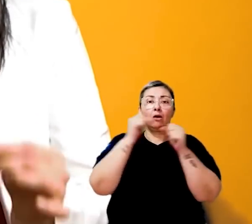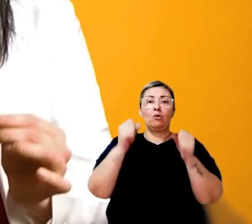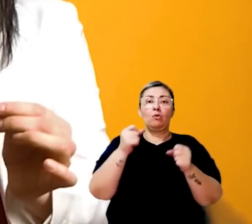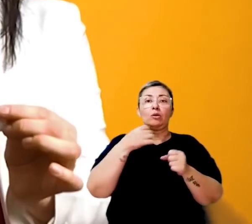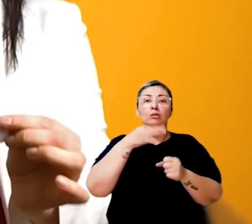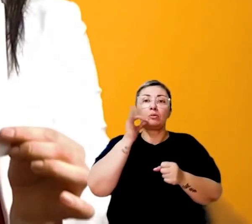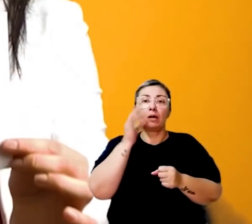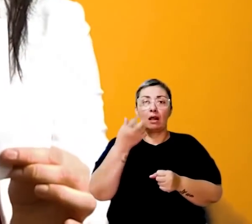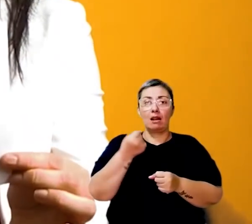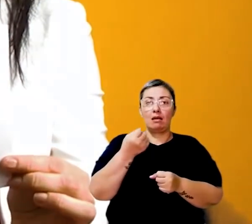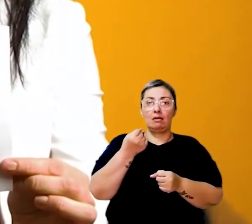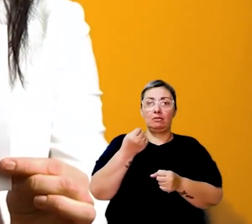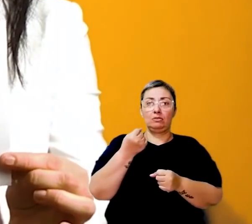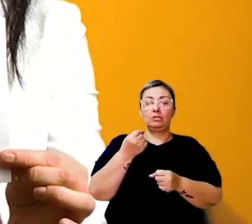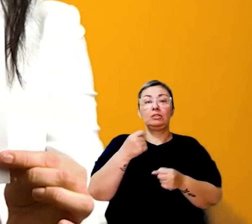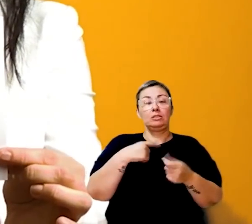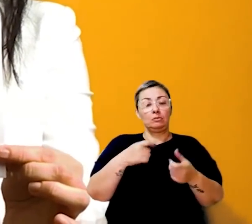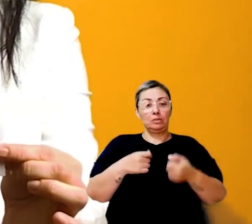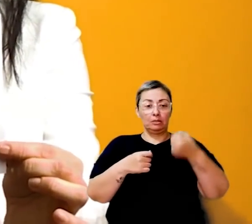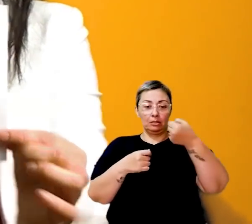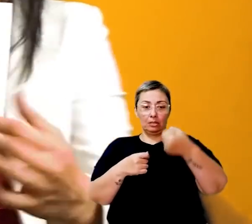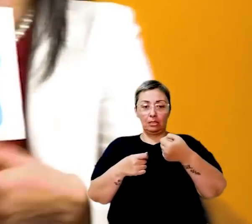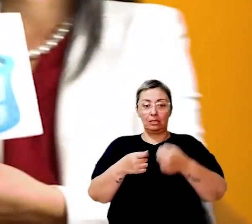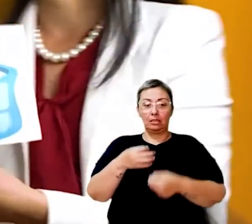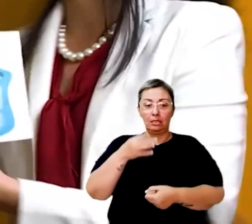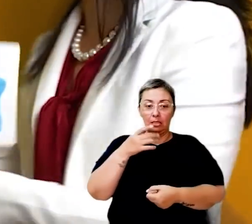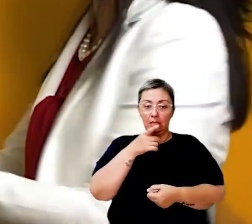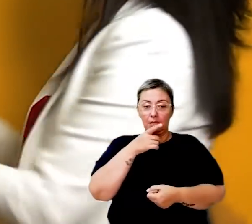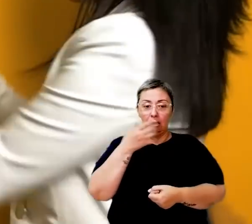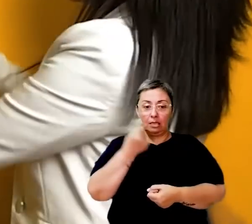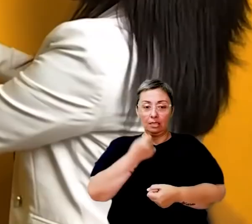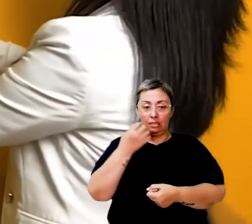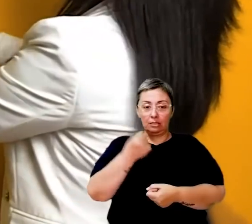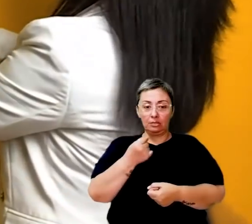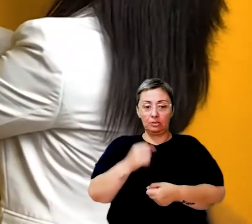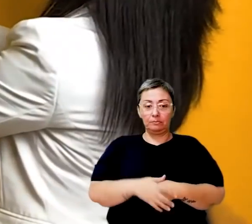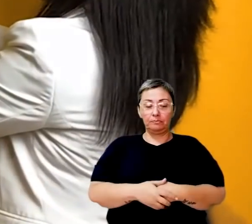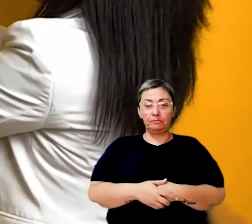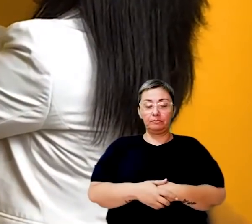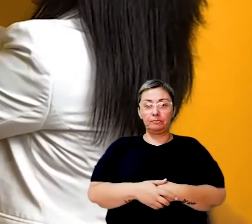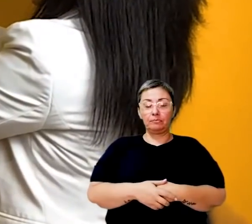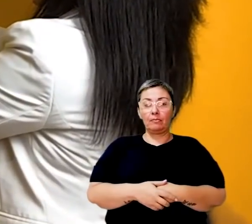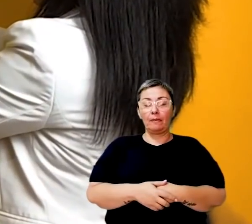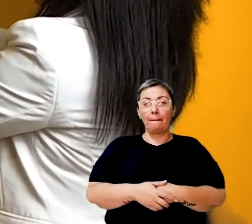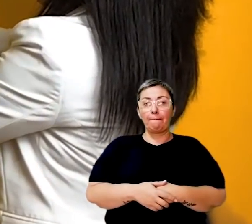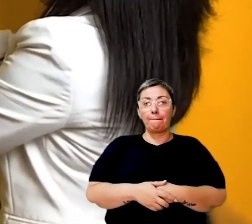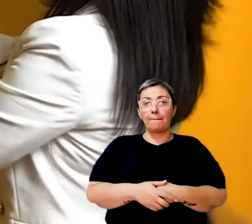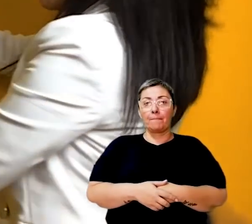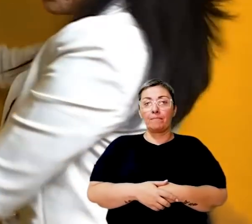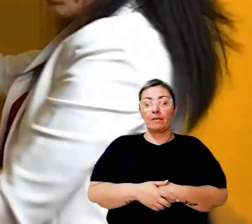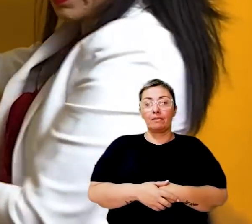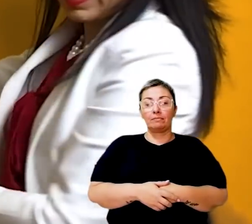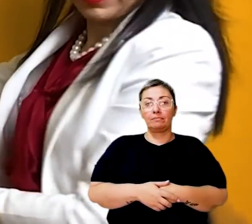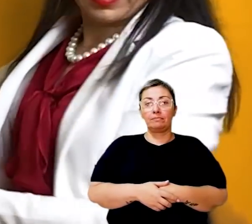leite. Então eu peguei aqui uma caneca de leite e eu vou colocar aqui embaixo.